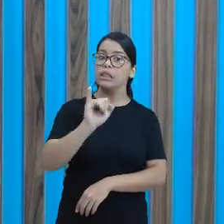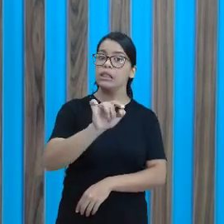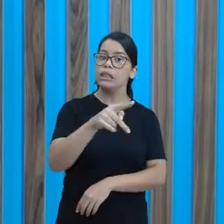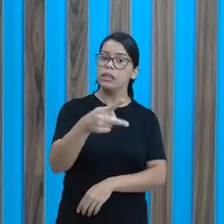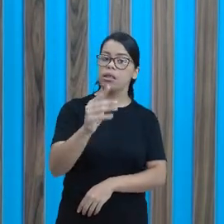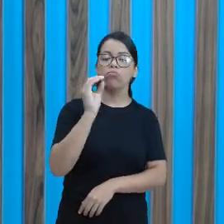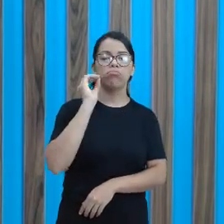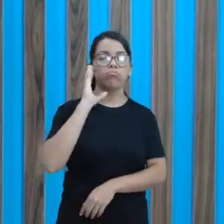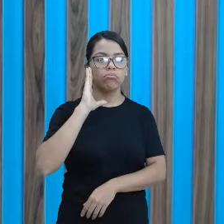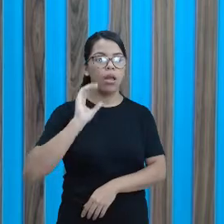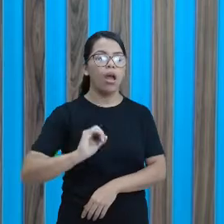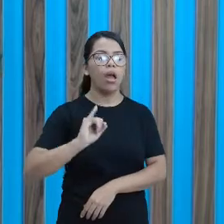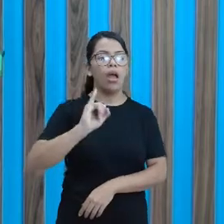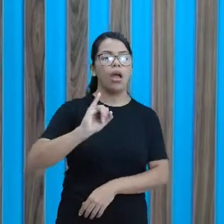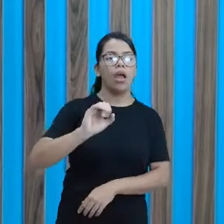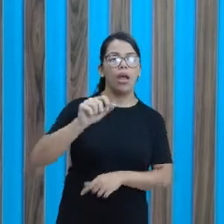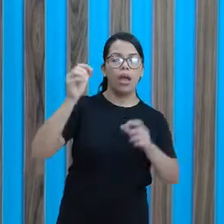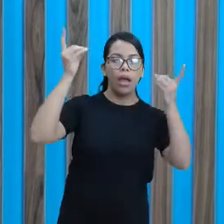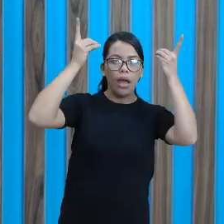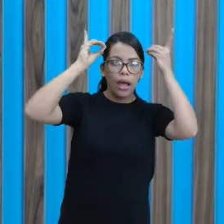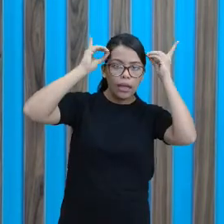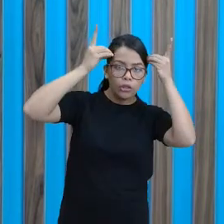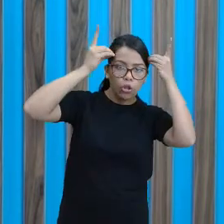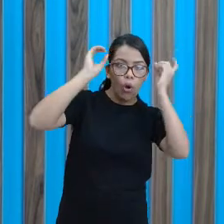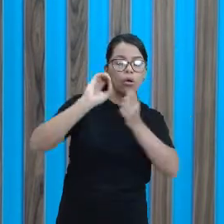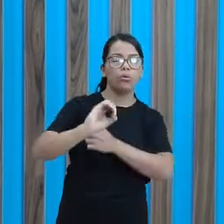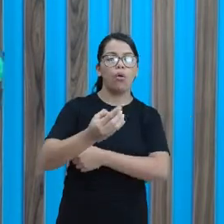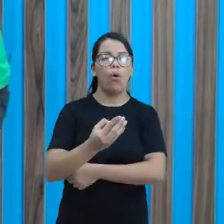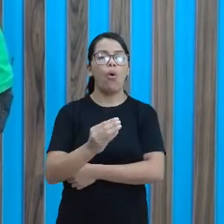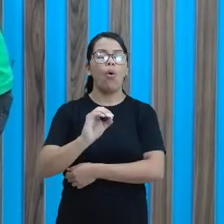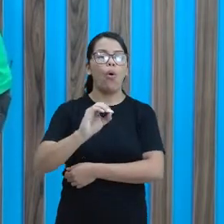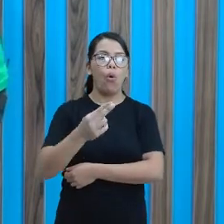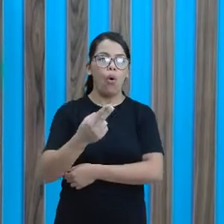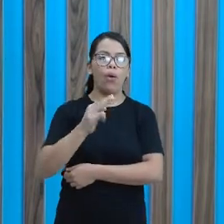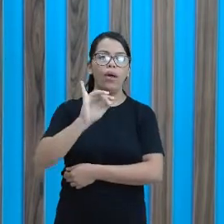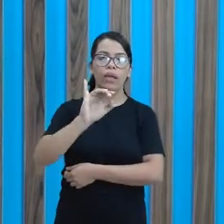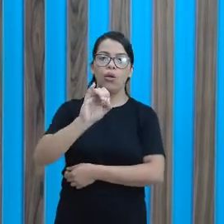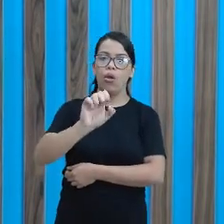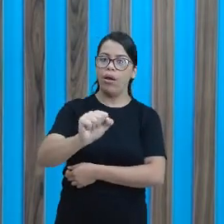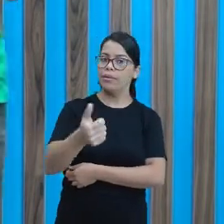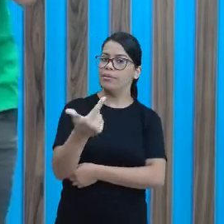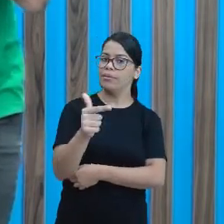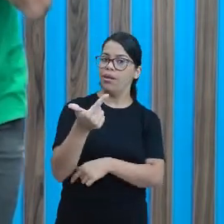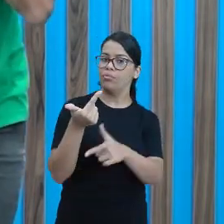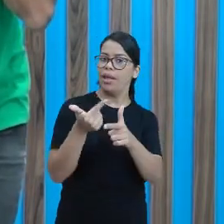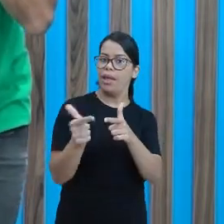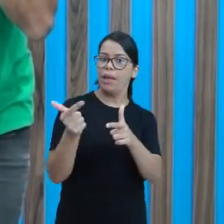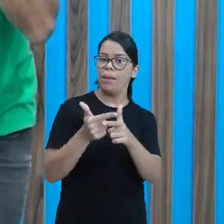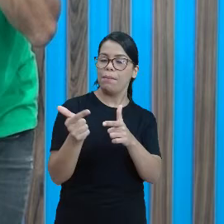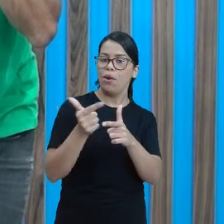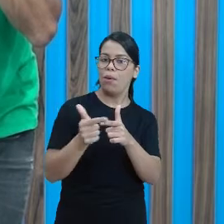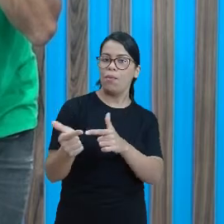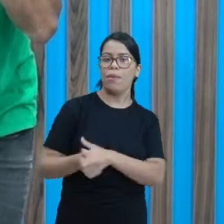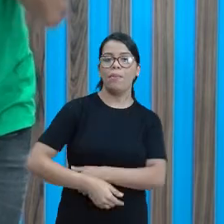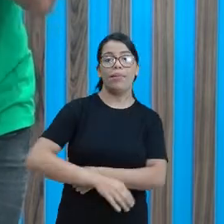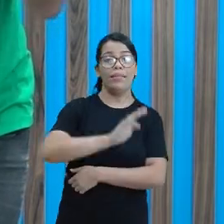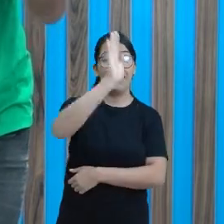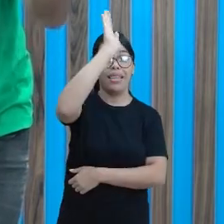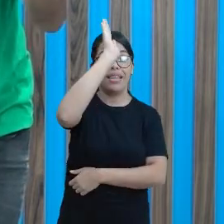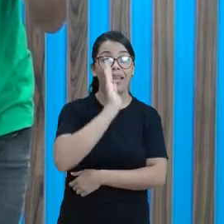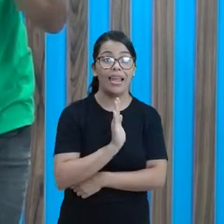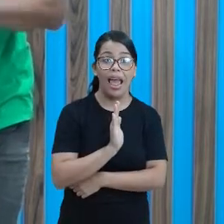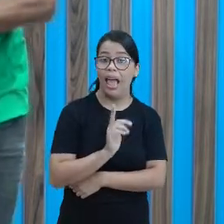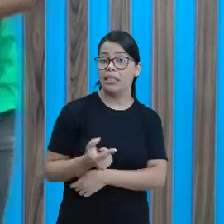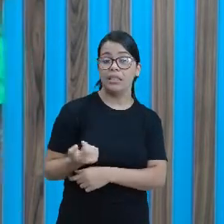lá, loja de aplicativo e baixa. iOS, tem problema nenhum, baixa. 0800, meu irmão. Tu não vai